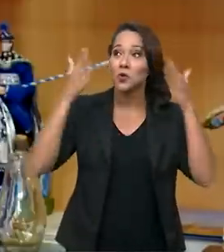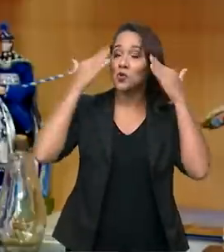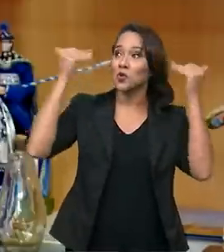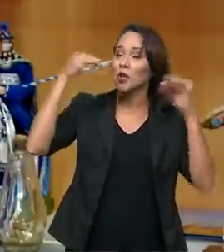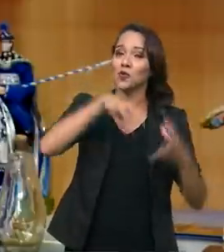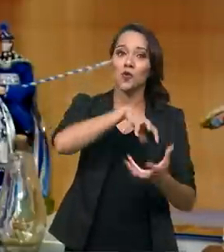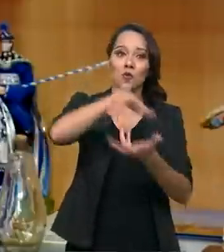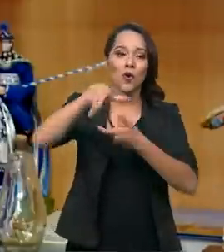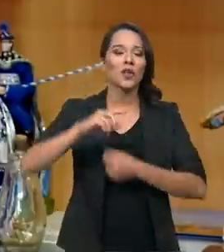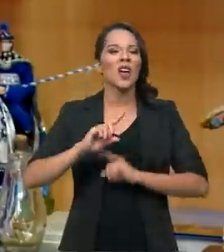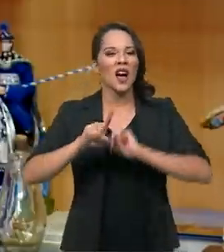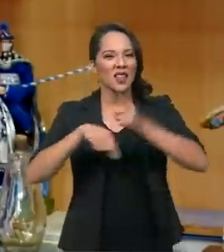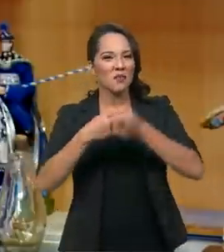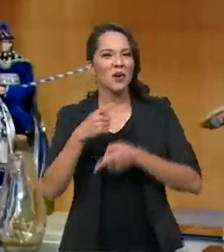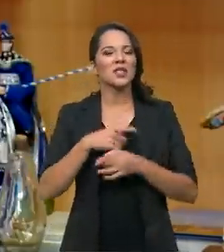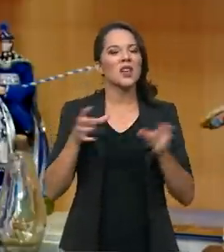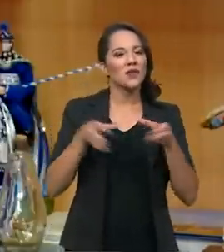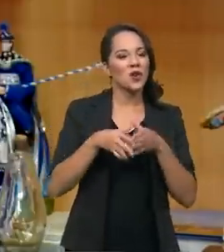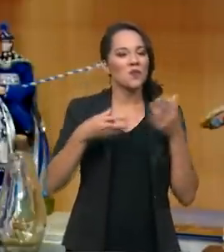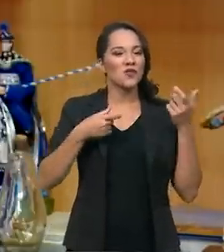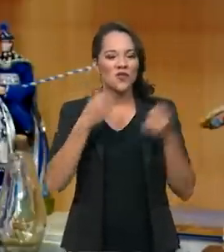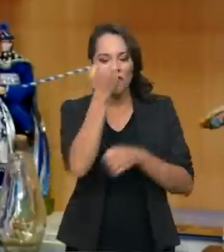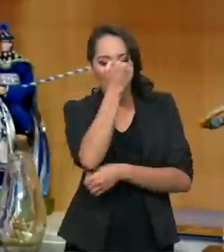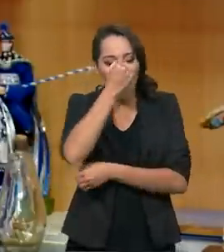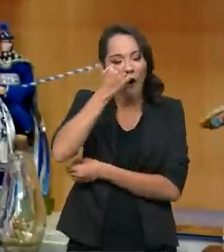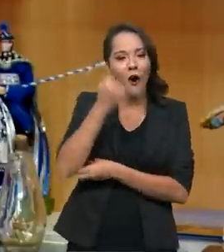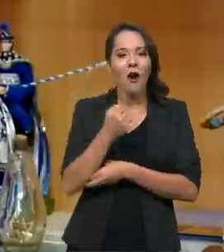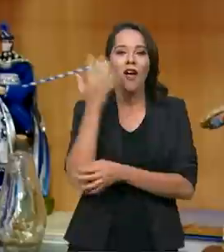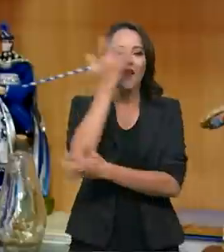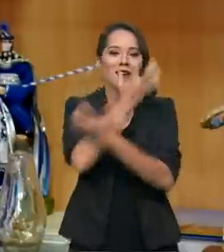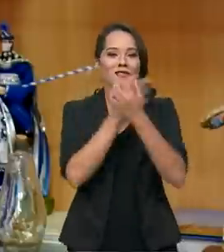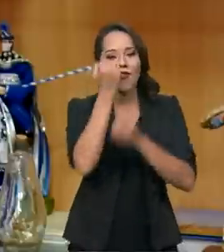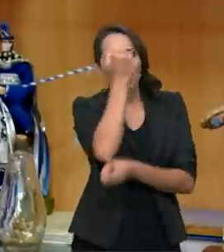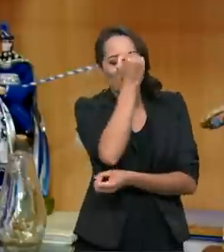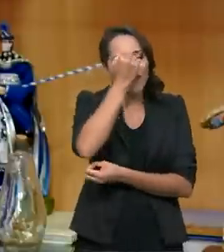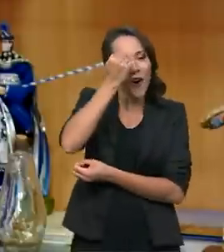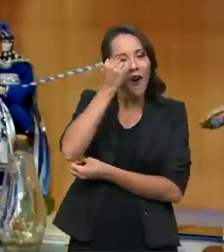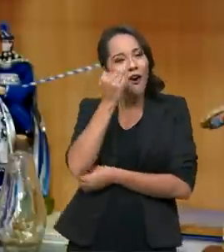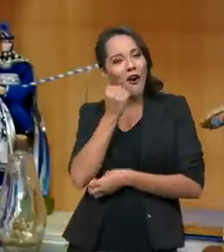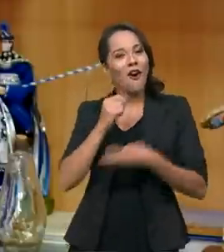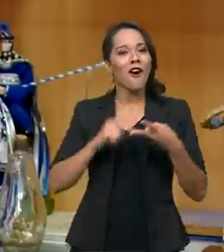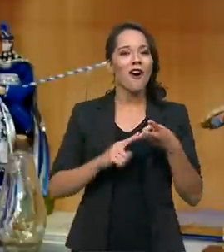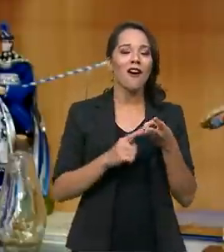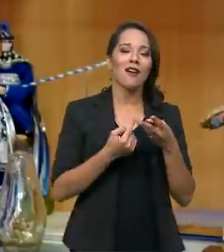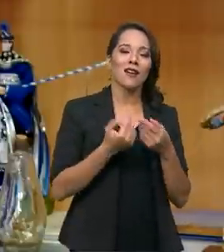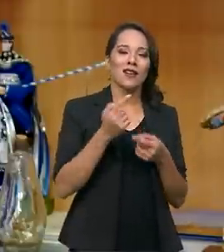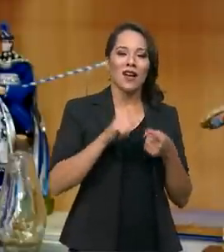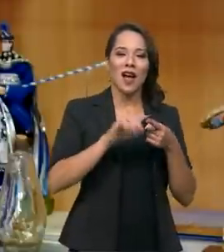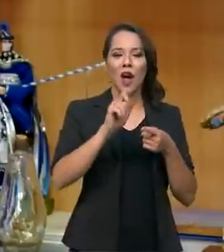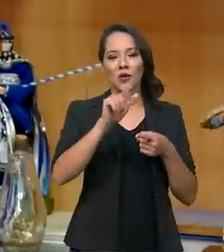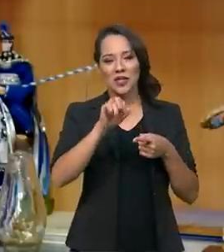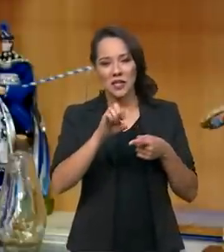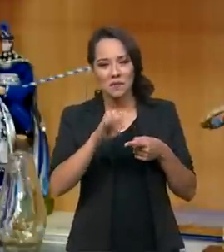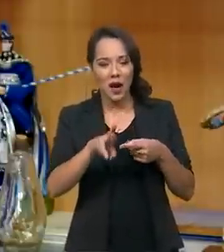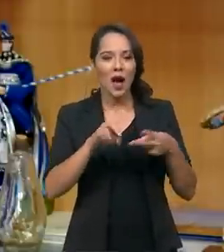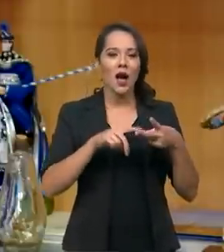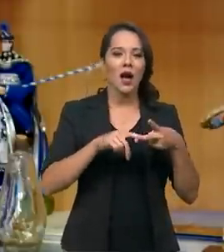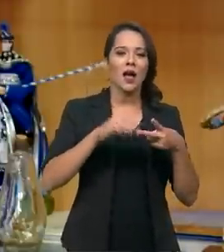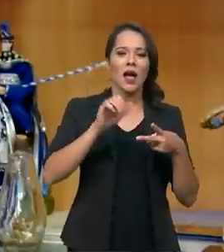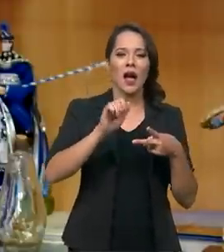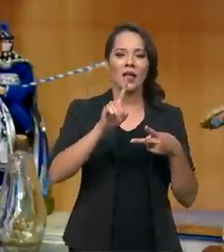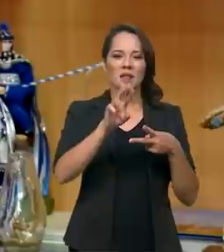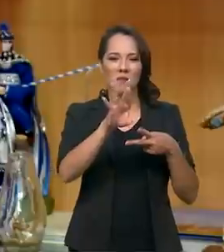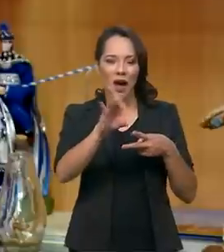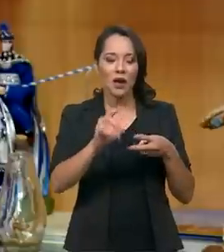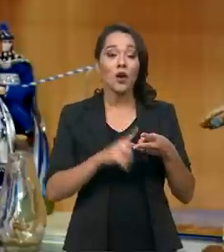sucesso do mundo aí depois que eu ver as bandas de forró os cantores de forró foi de Jorge de Altinho novinho da Paraíba fumar Monteiro e